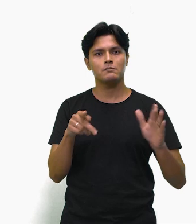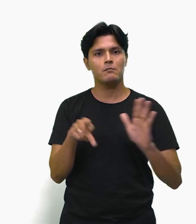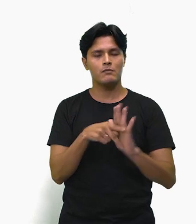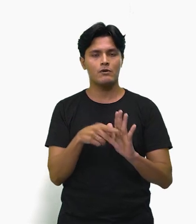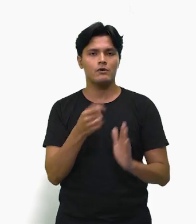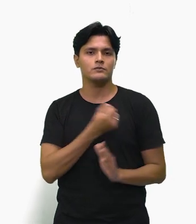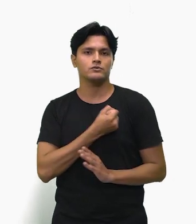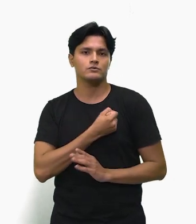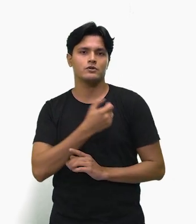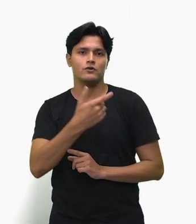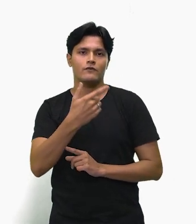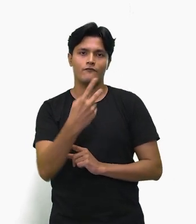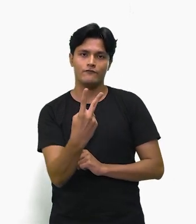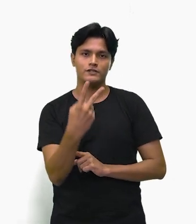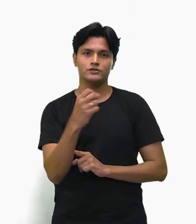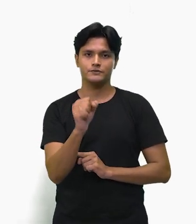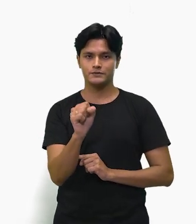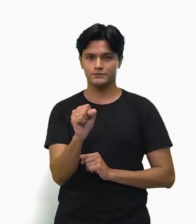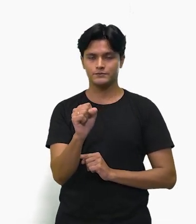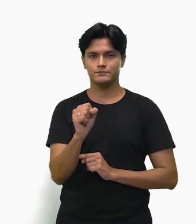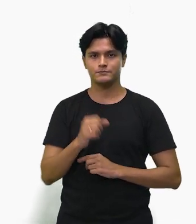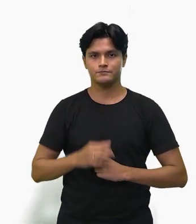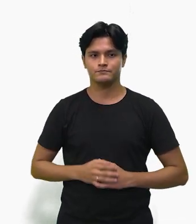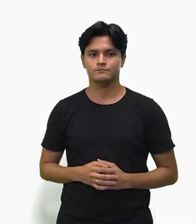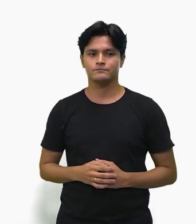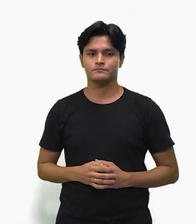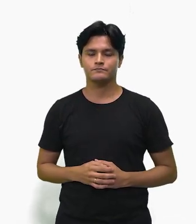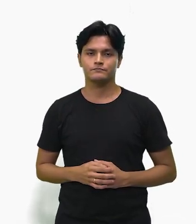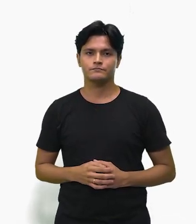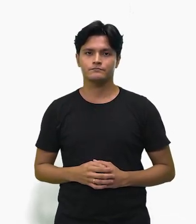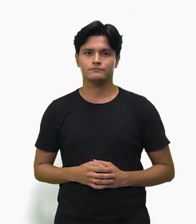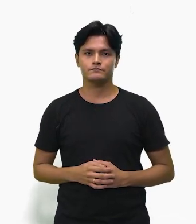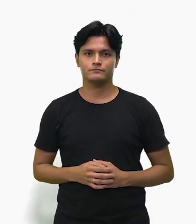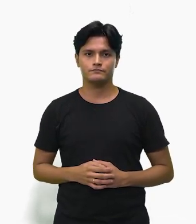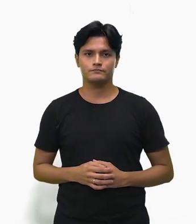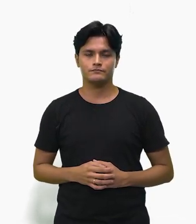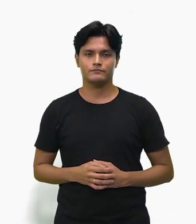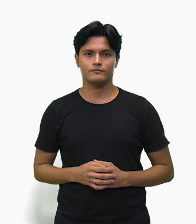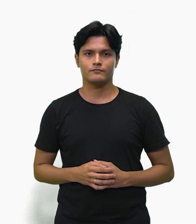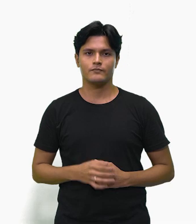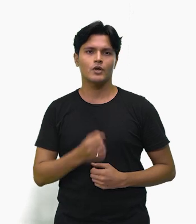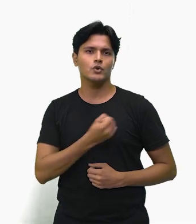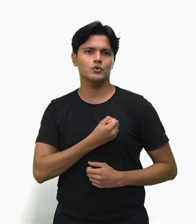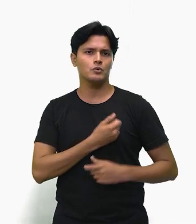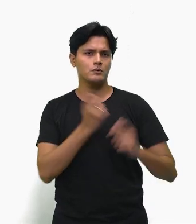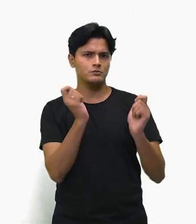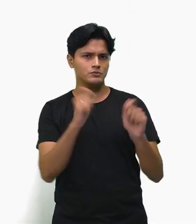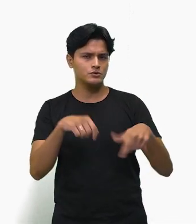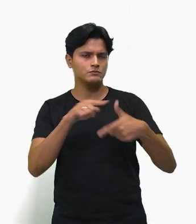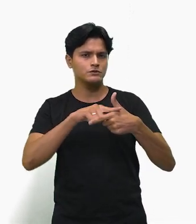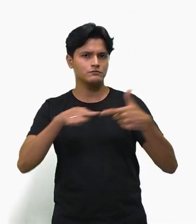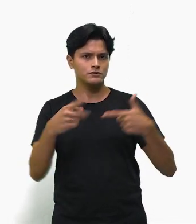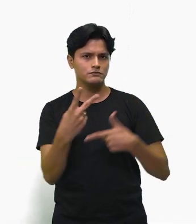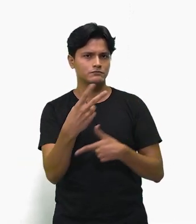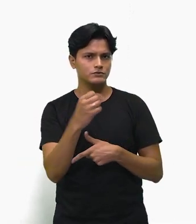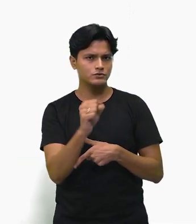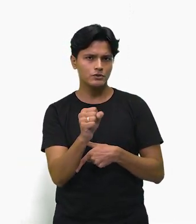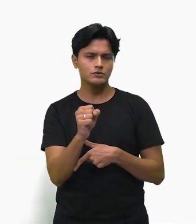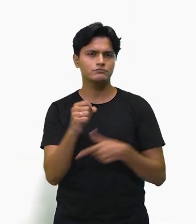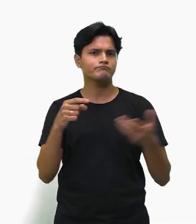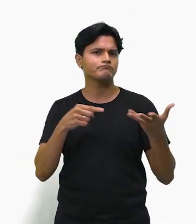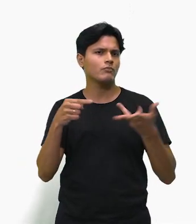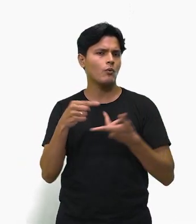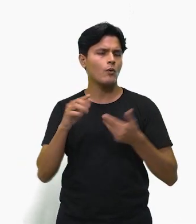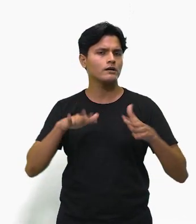número 28. Vamos lá. Quais são os números que podem dividir o número 28? Vamos começar então.